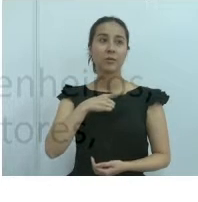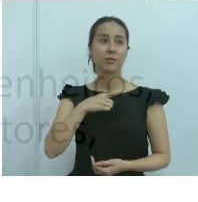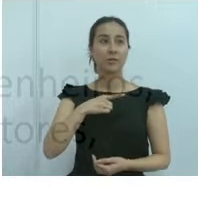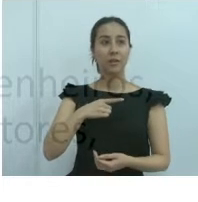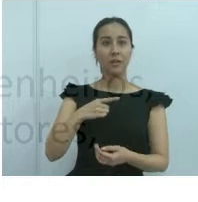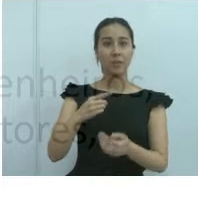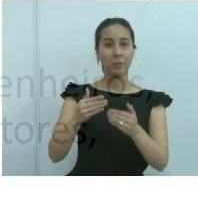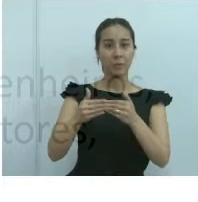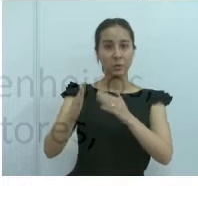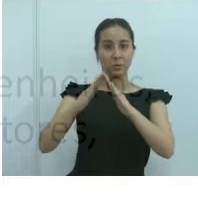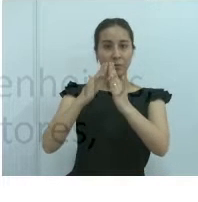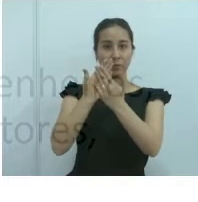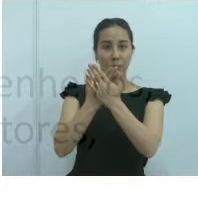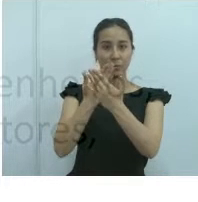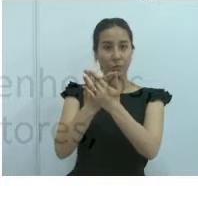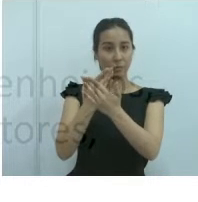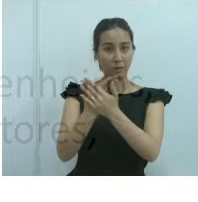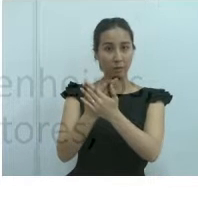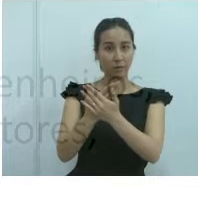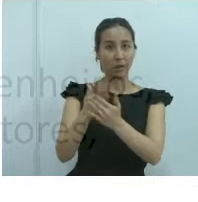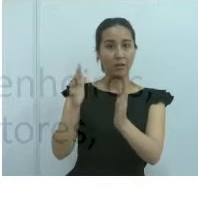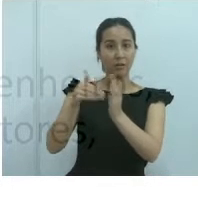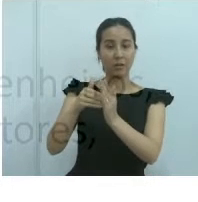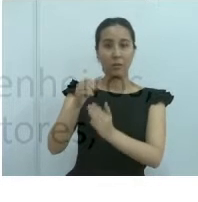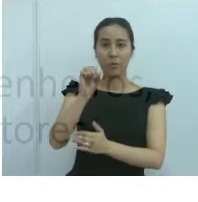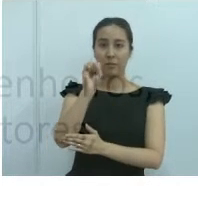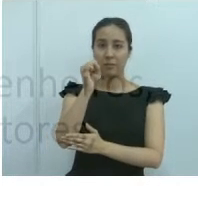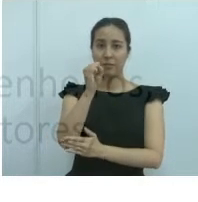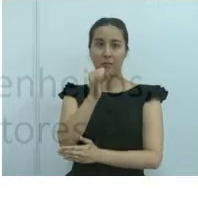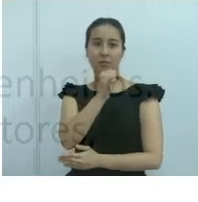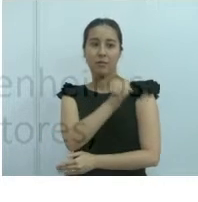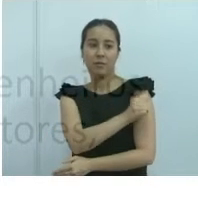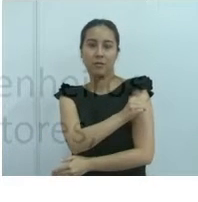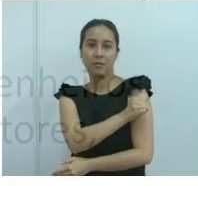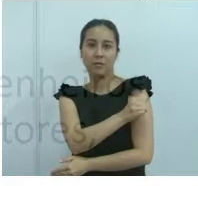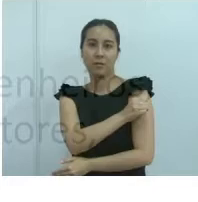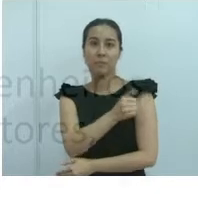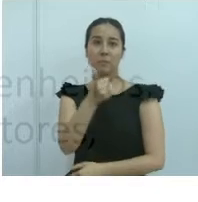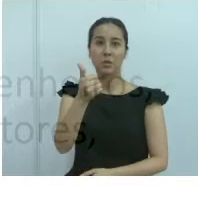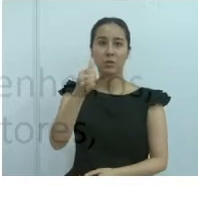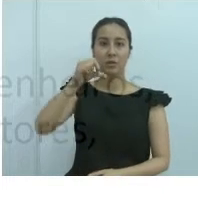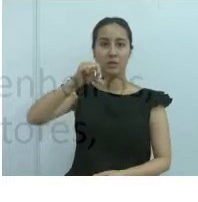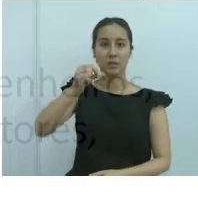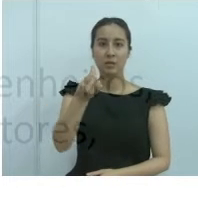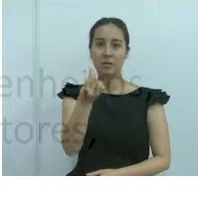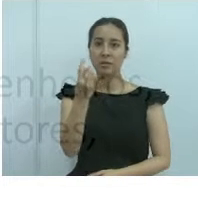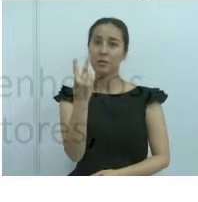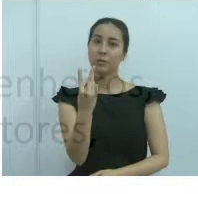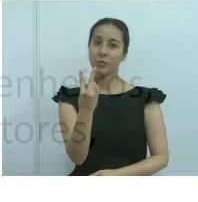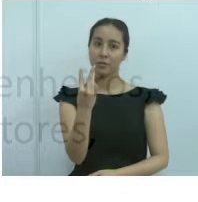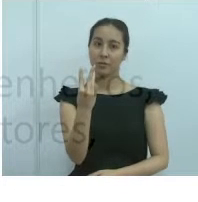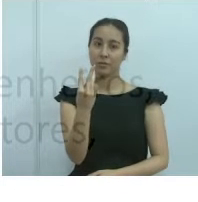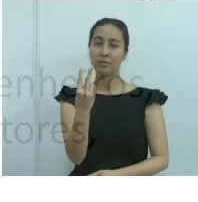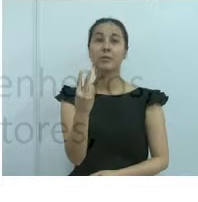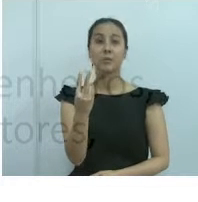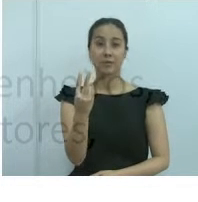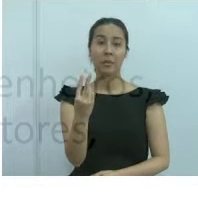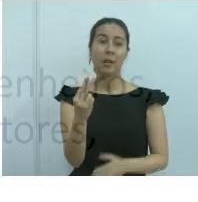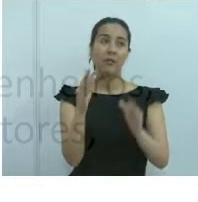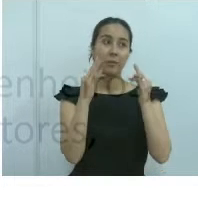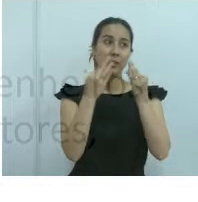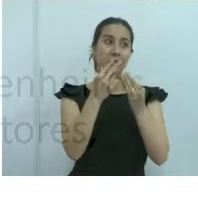em 1962 então alguns meses netos do jovane tiveram acesso a algo mais do que a alfabetização